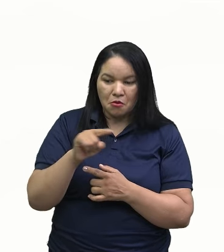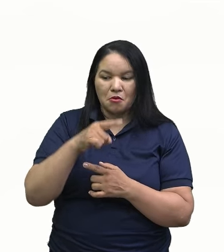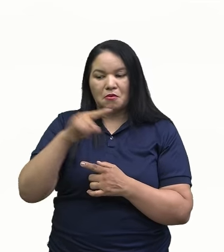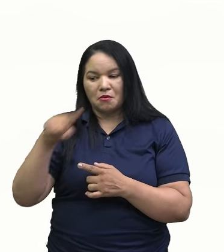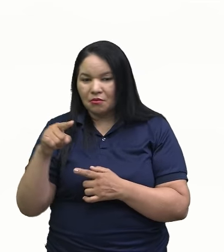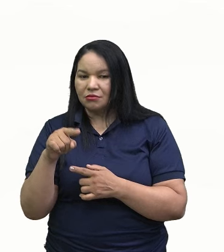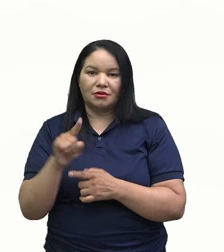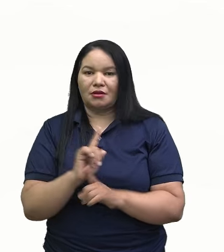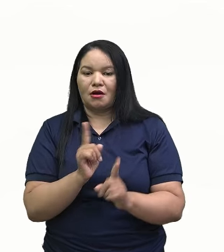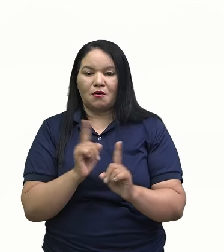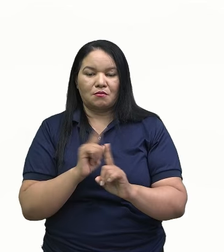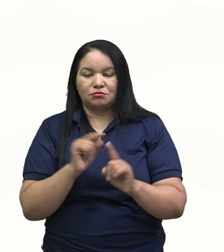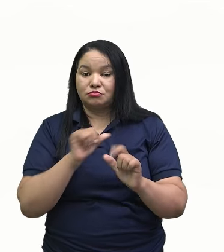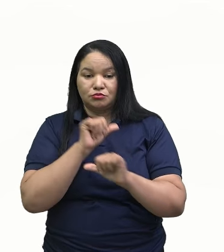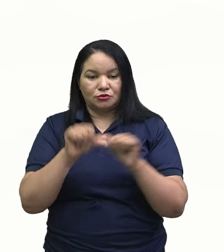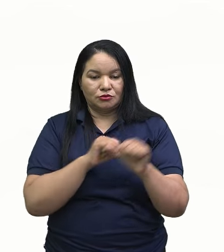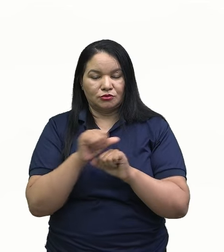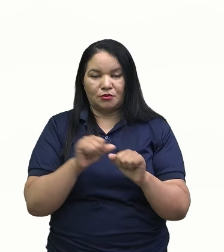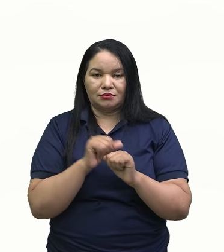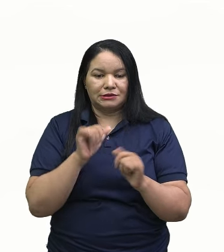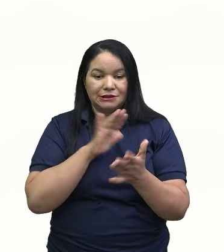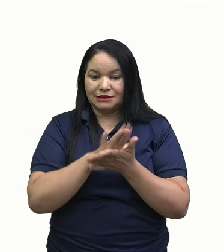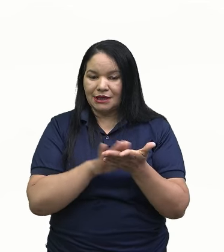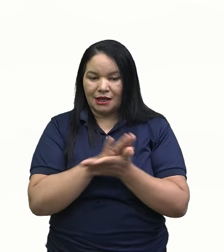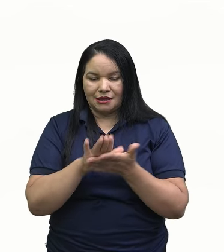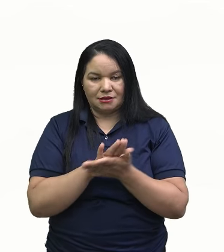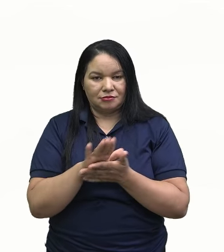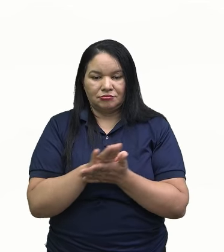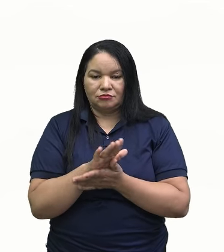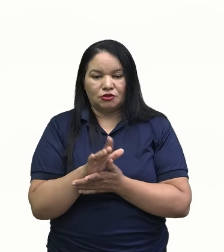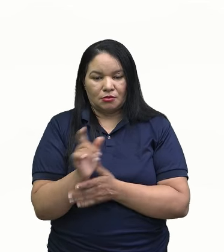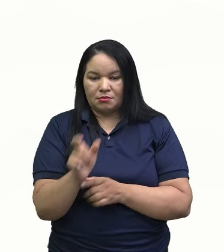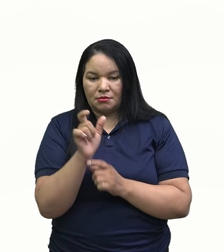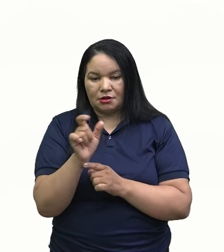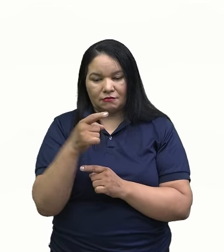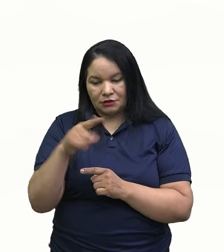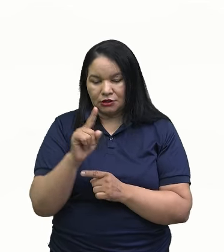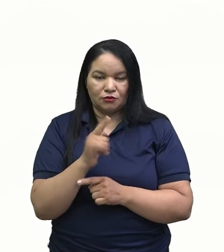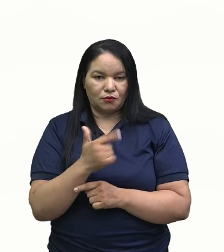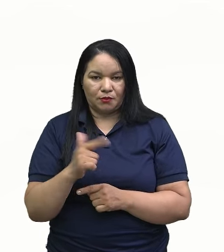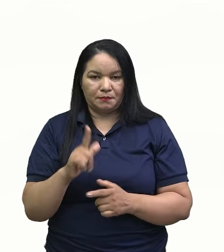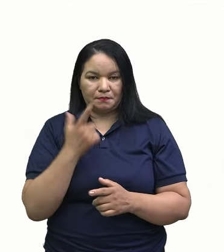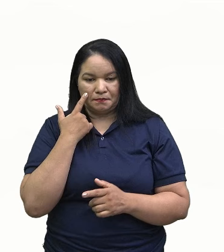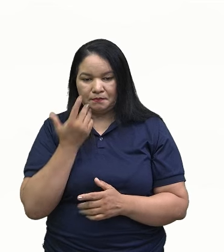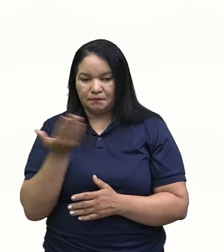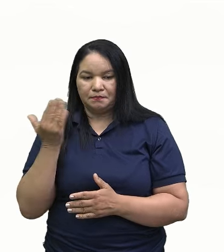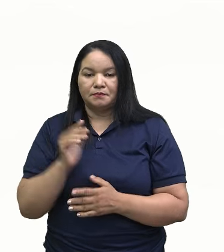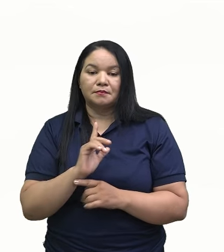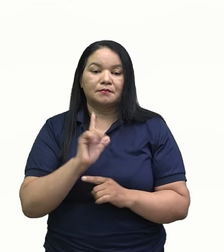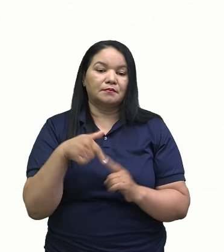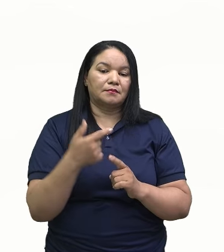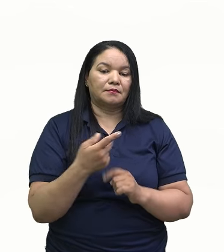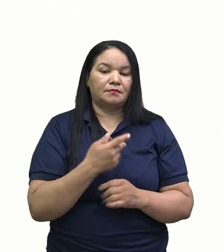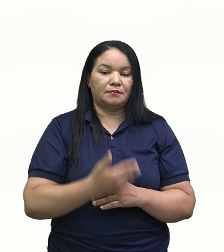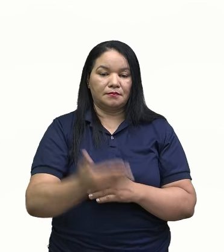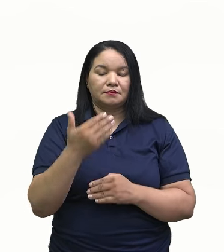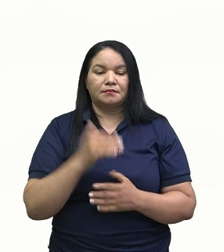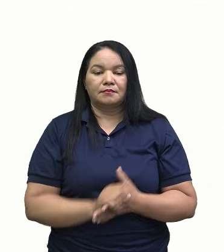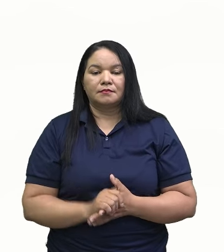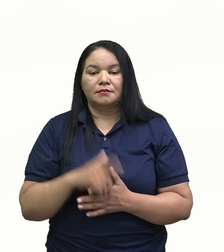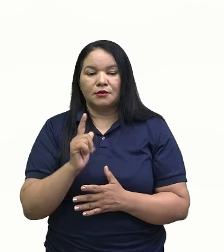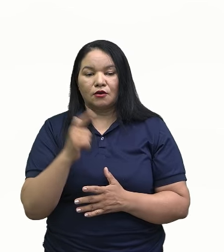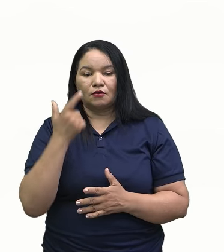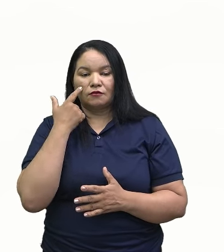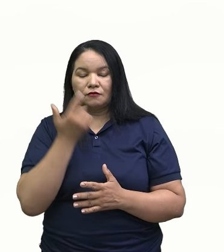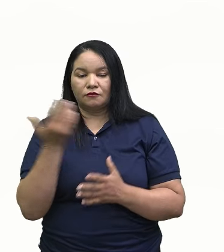disso. Todos eles, hoje em dia, são sem acento gráfico, tá bom? Vamos continuar. Nós temos aí